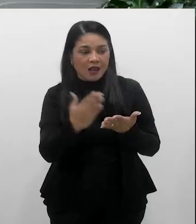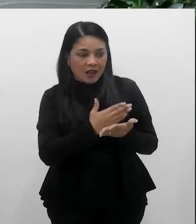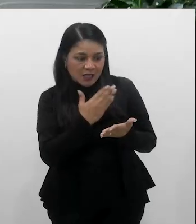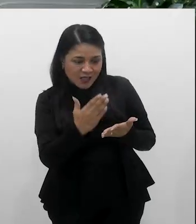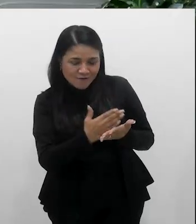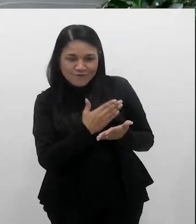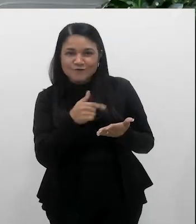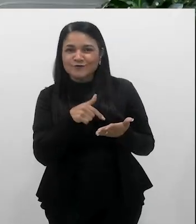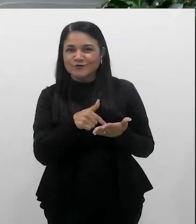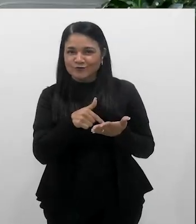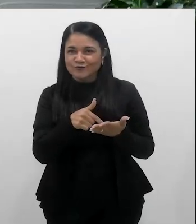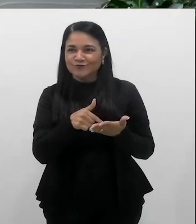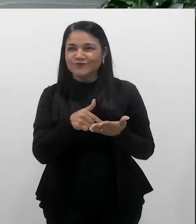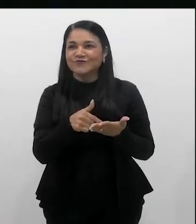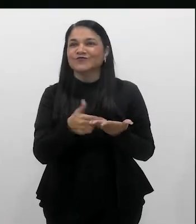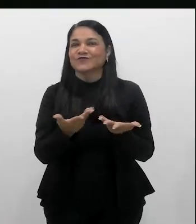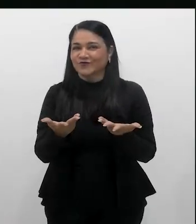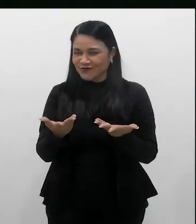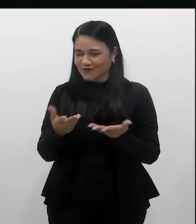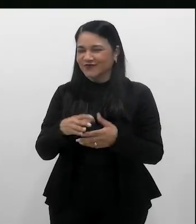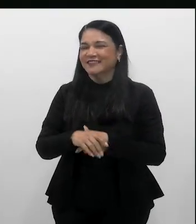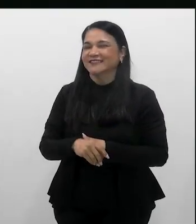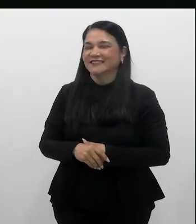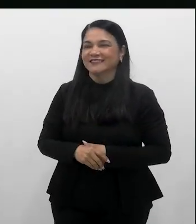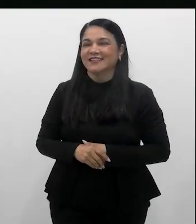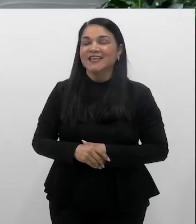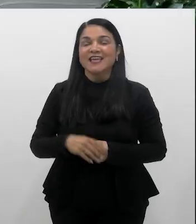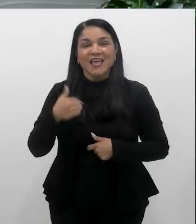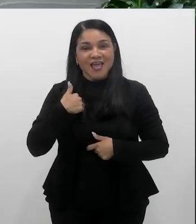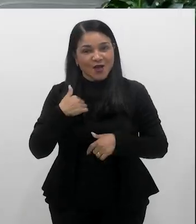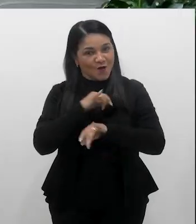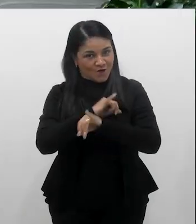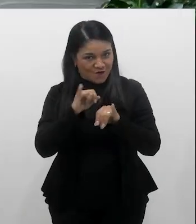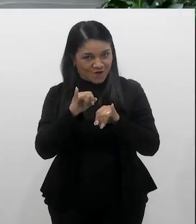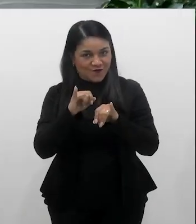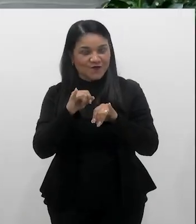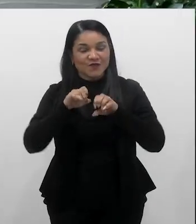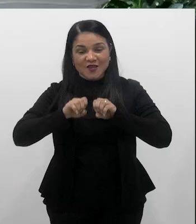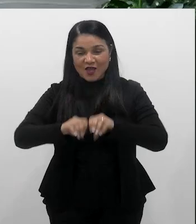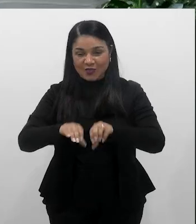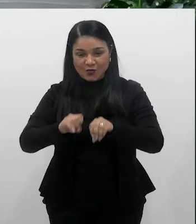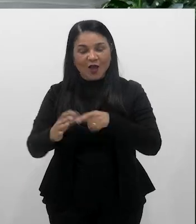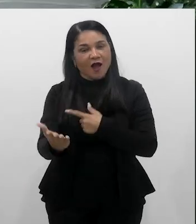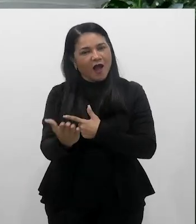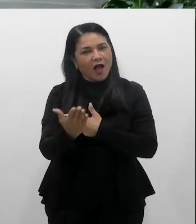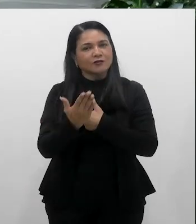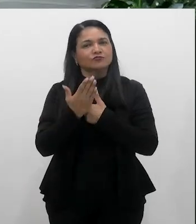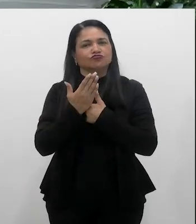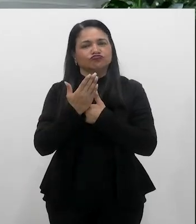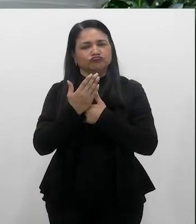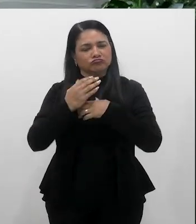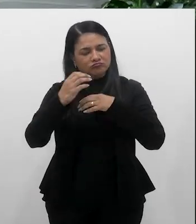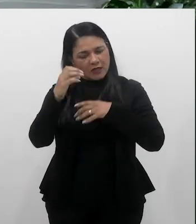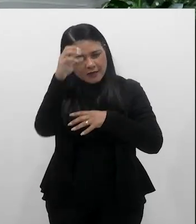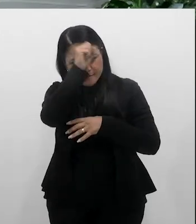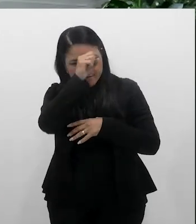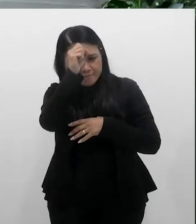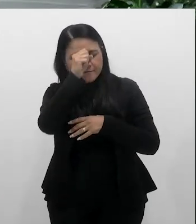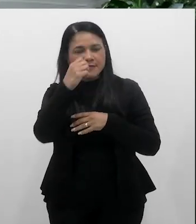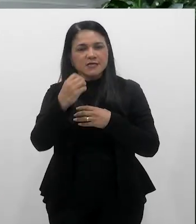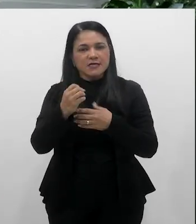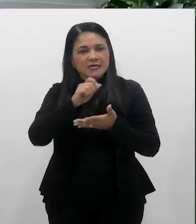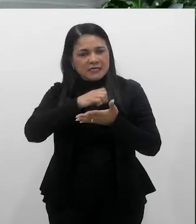E E os livros é o que está isso. acontecendo agora. E eu costumo dizer que a educação nos ajuda e nos ensina a